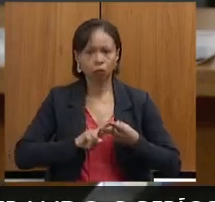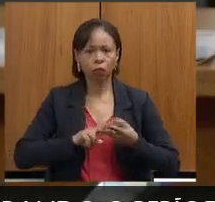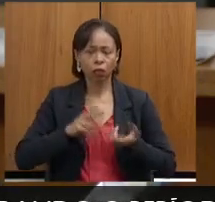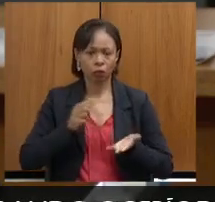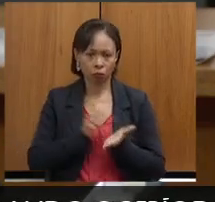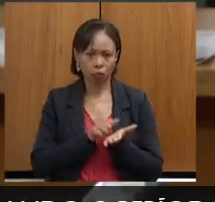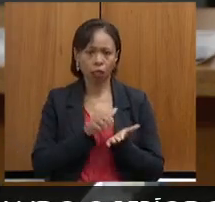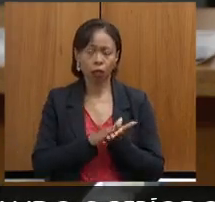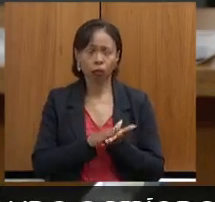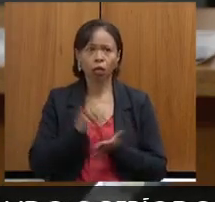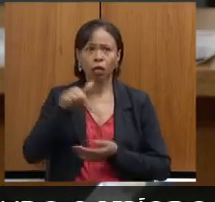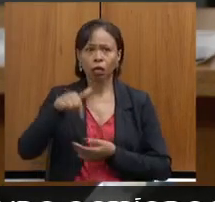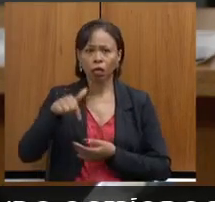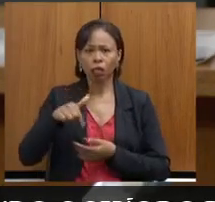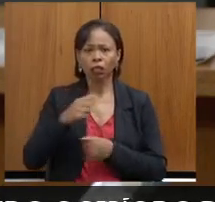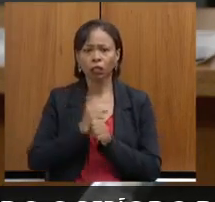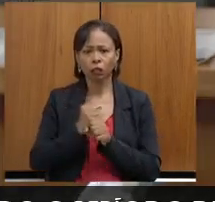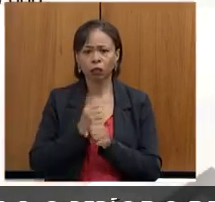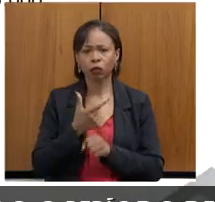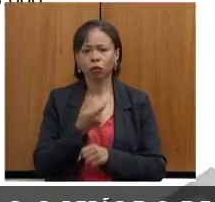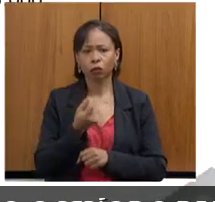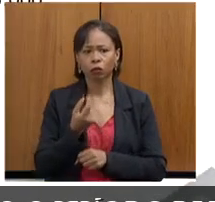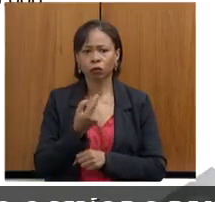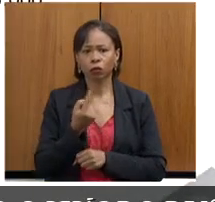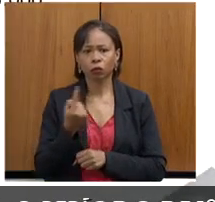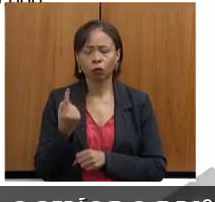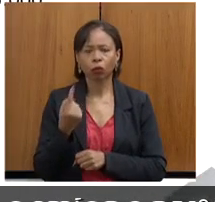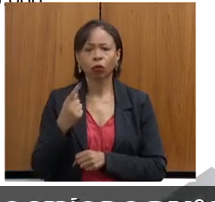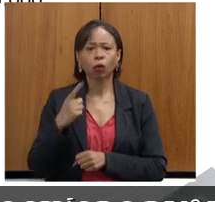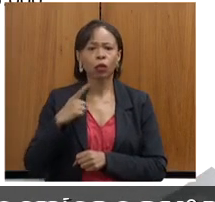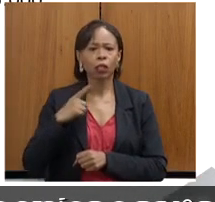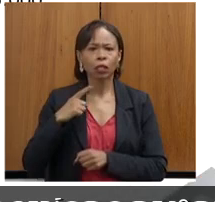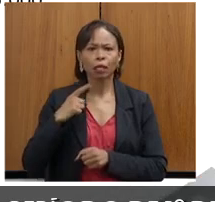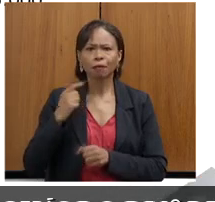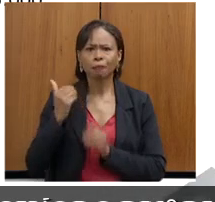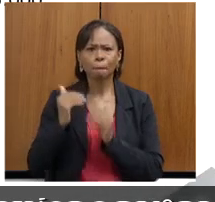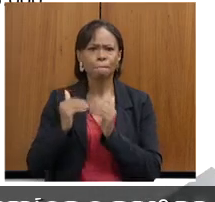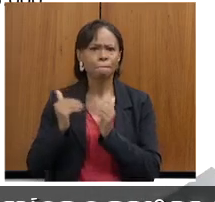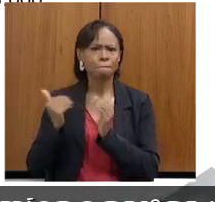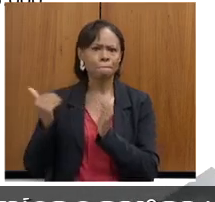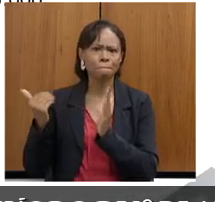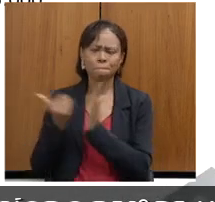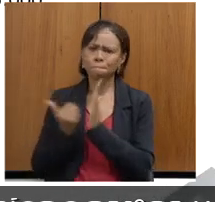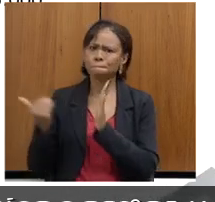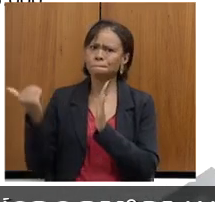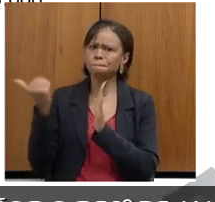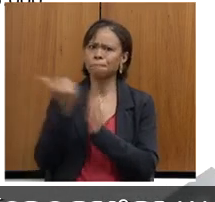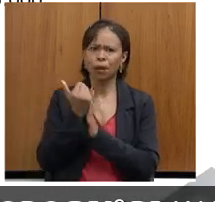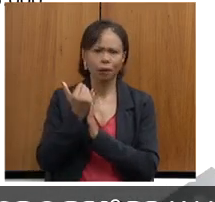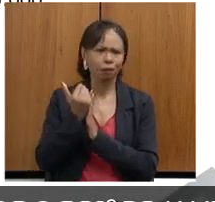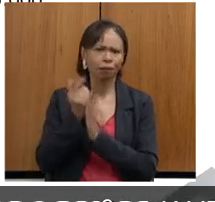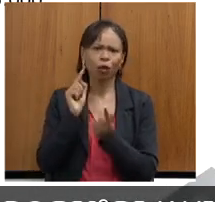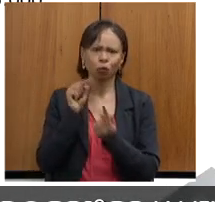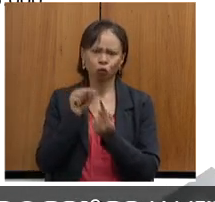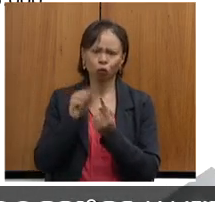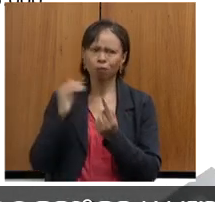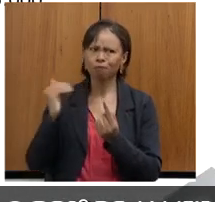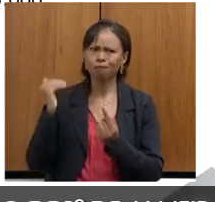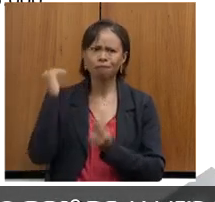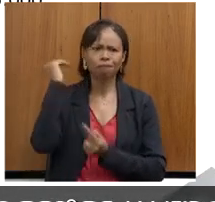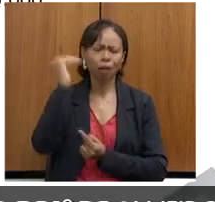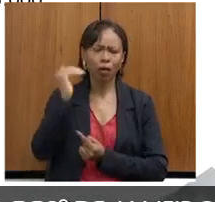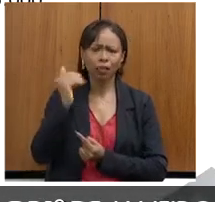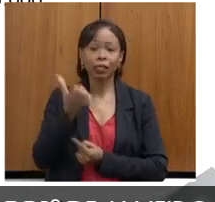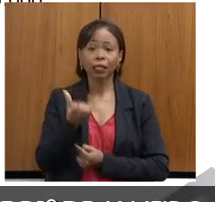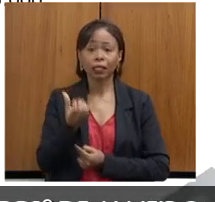ano nós tivemos uma uma superação da Meta estipulada Em sessenta por